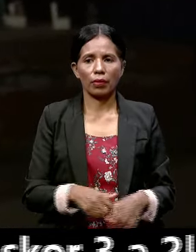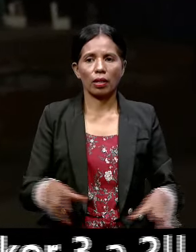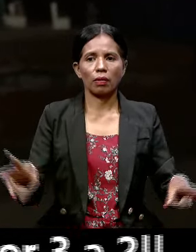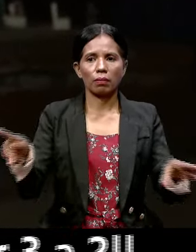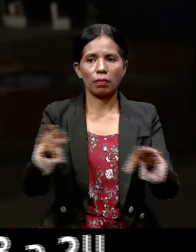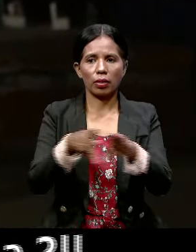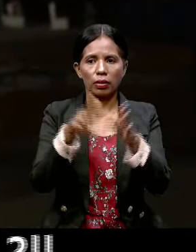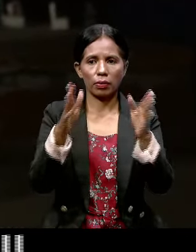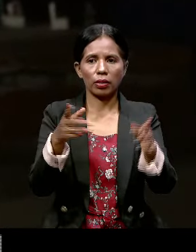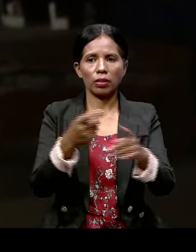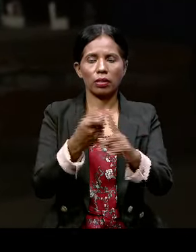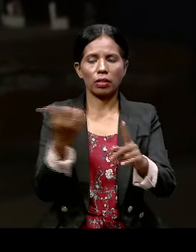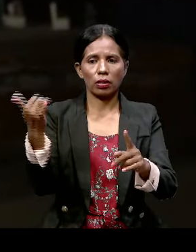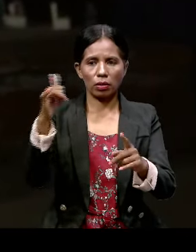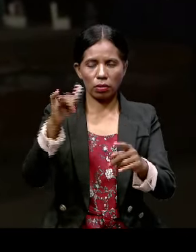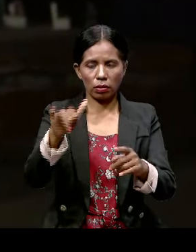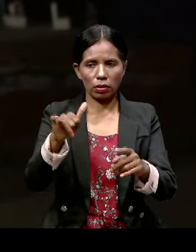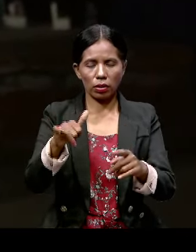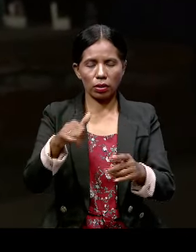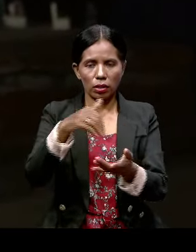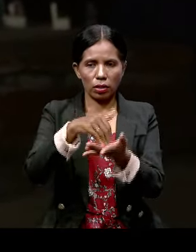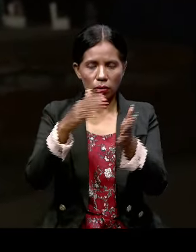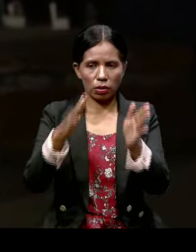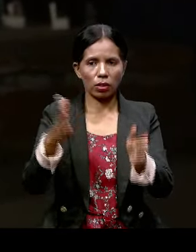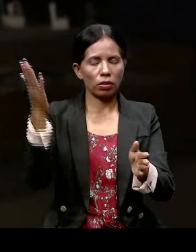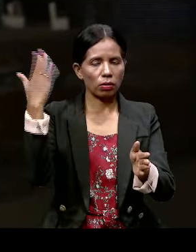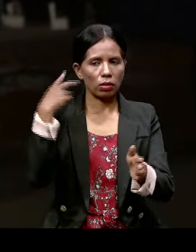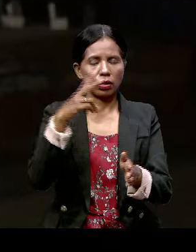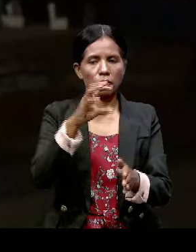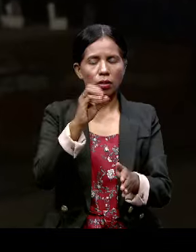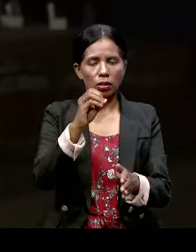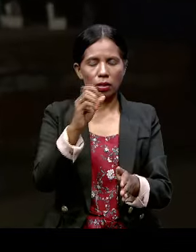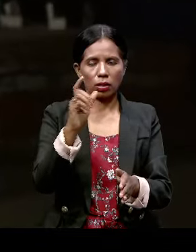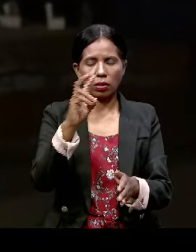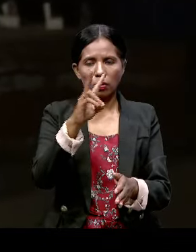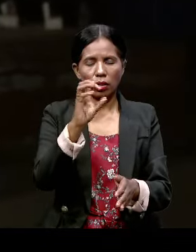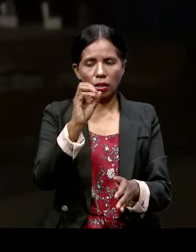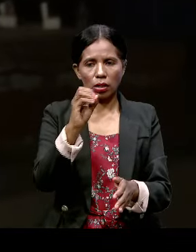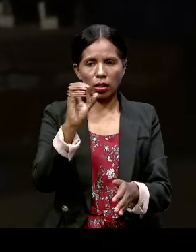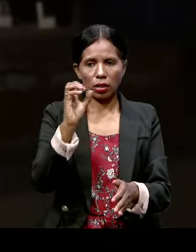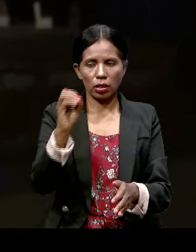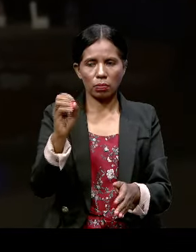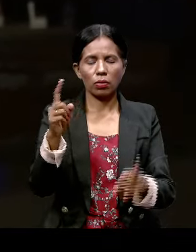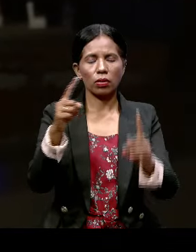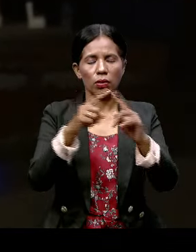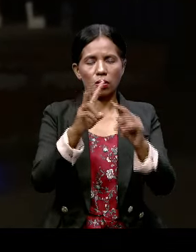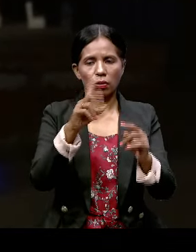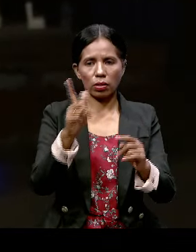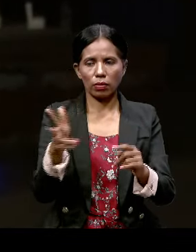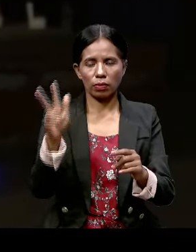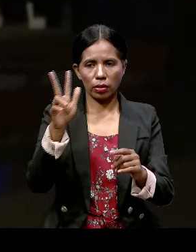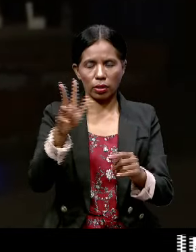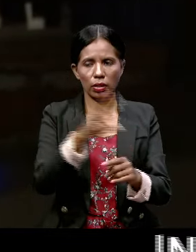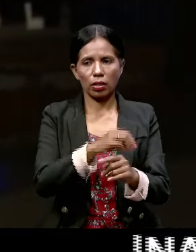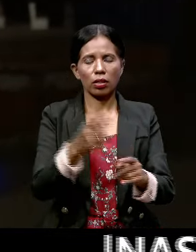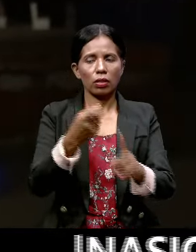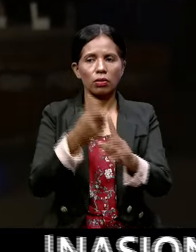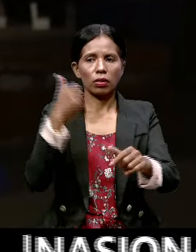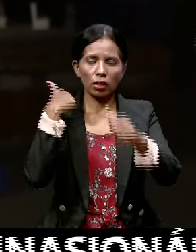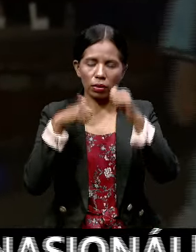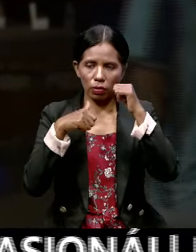participante sira mai husi antigos alunos 2000 até 2023 nebe husi atividade dane liusi atividade